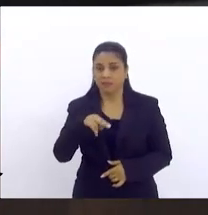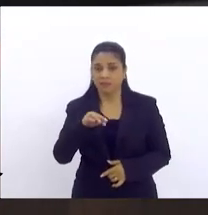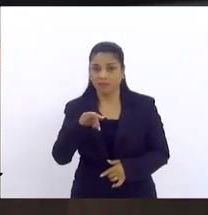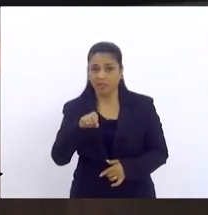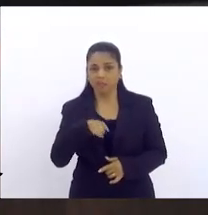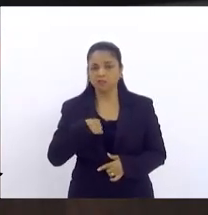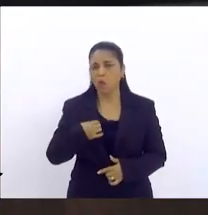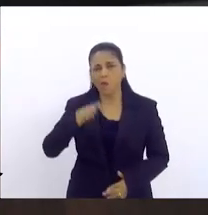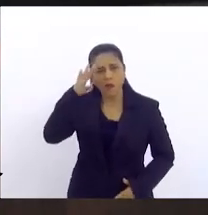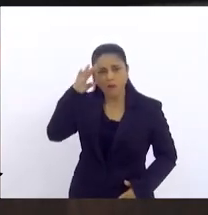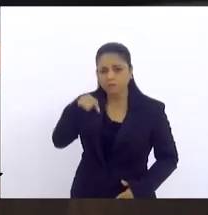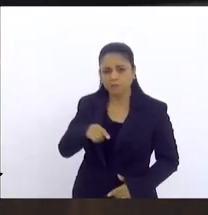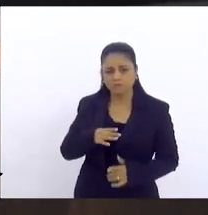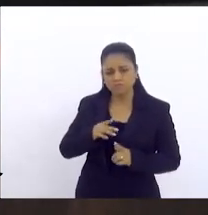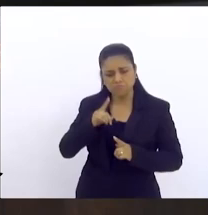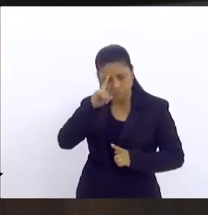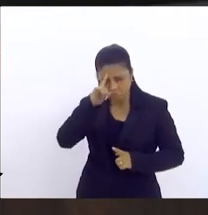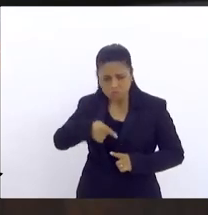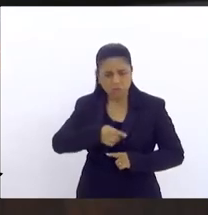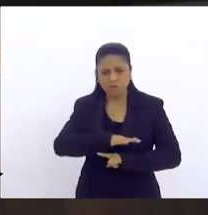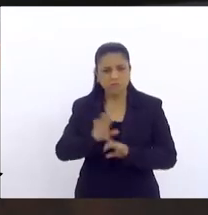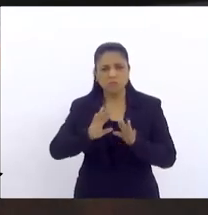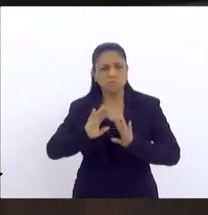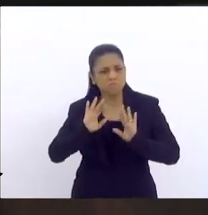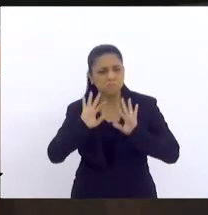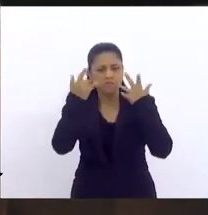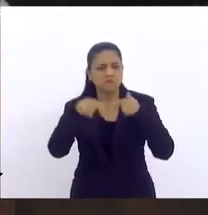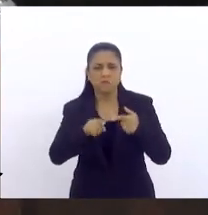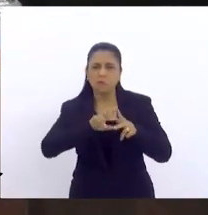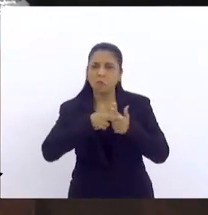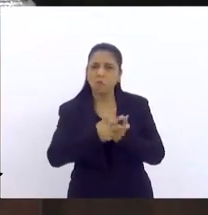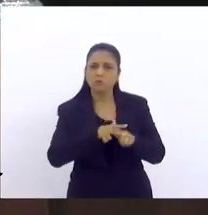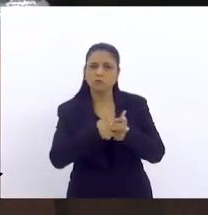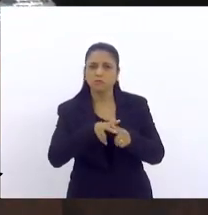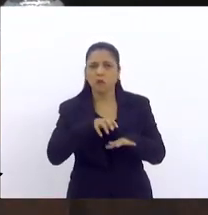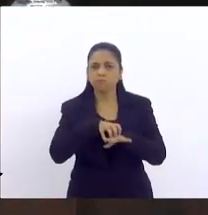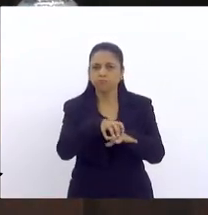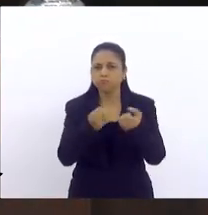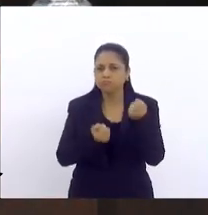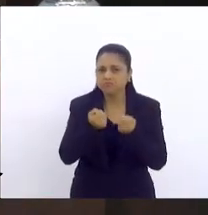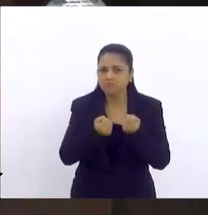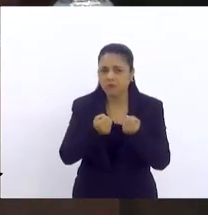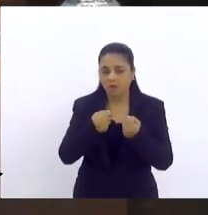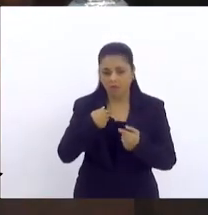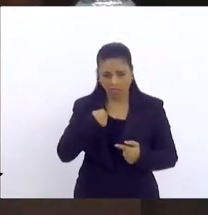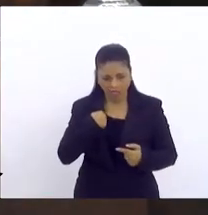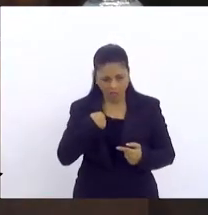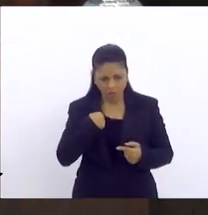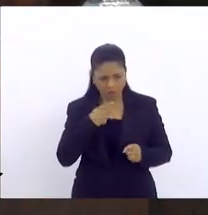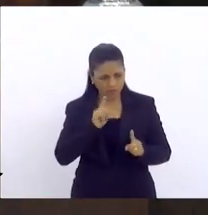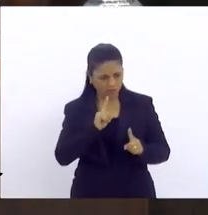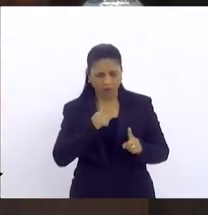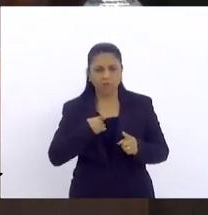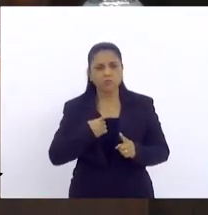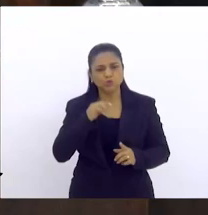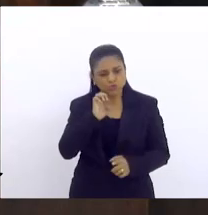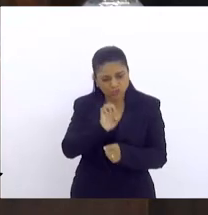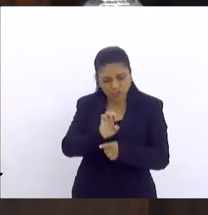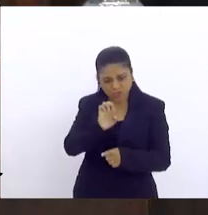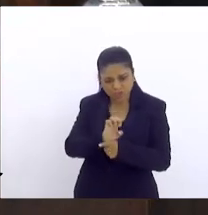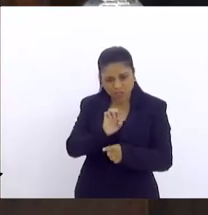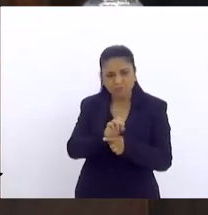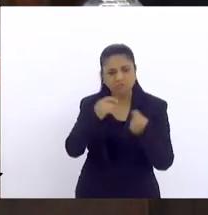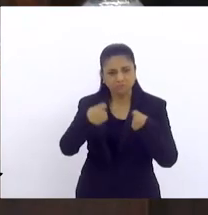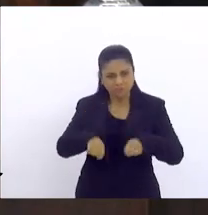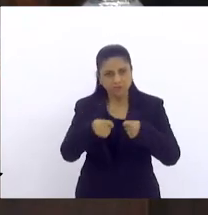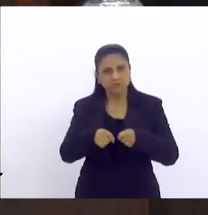você dar um jeito de consertar a viatura e eu falei para ele assim aonde ele falou assim não dá teu jeito eu falei negativo quem tem que dar o jeito é o estado é o estado que tem